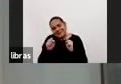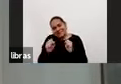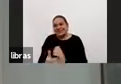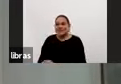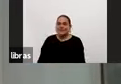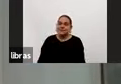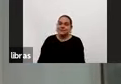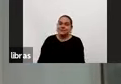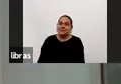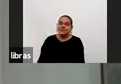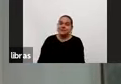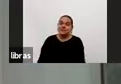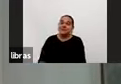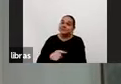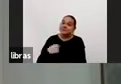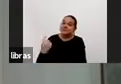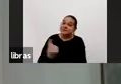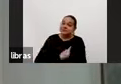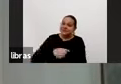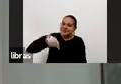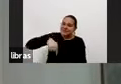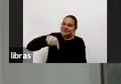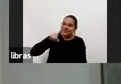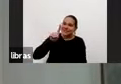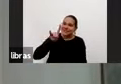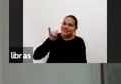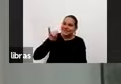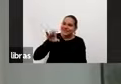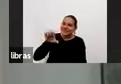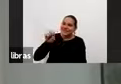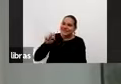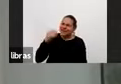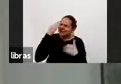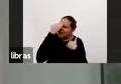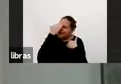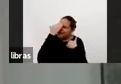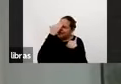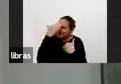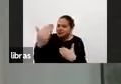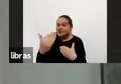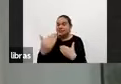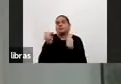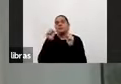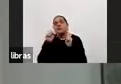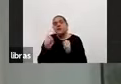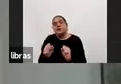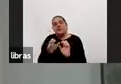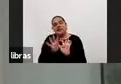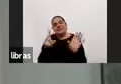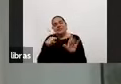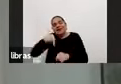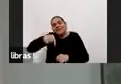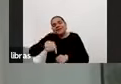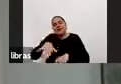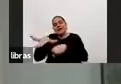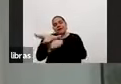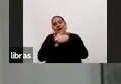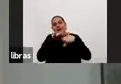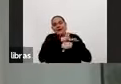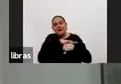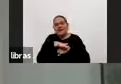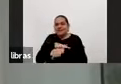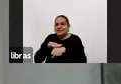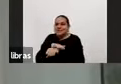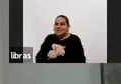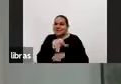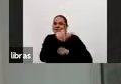Diese que agradecemos a oportunidade de conversar mais uma vez com vocês, conversar com os trabalhadores, conversar com os dirigentes sindicais. O Diese é um